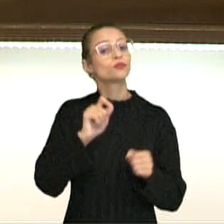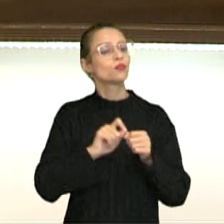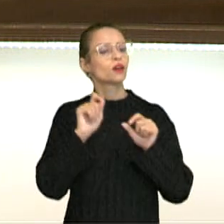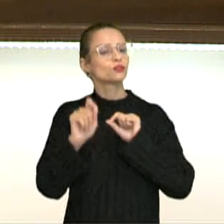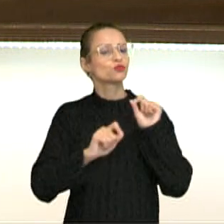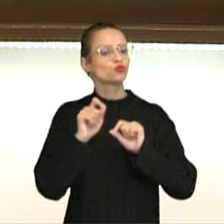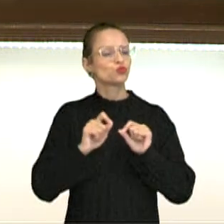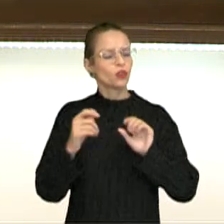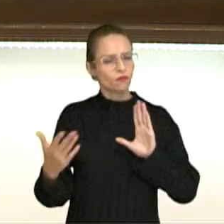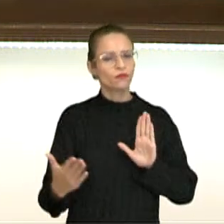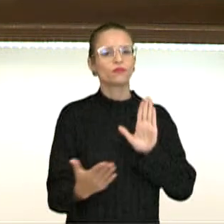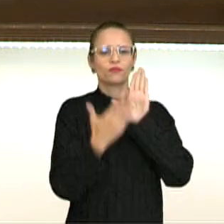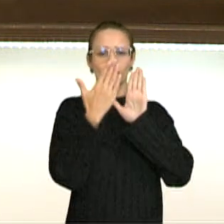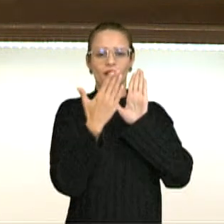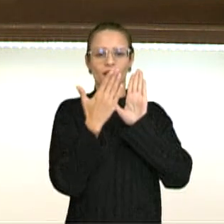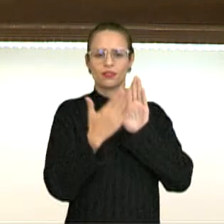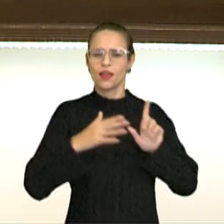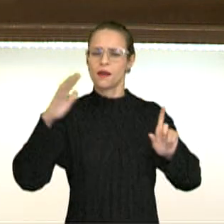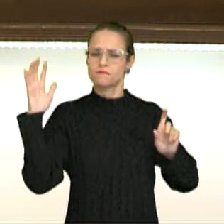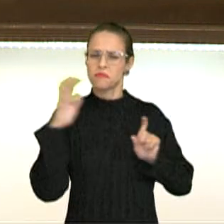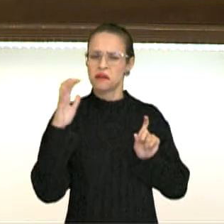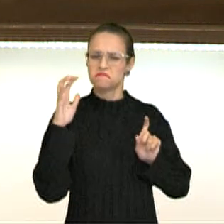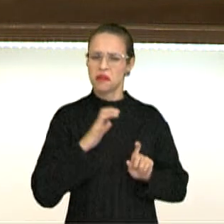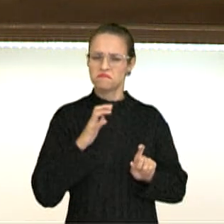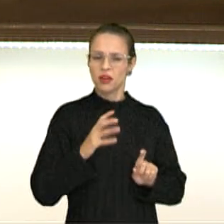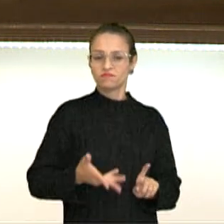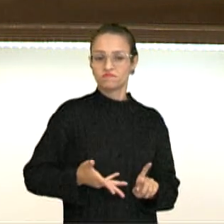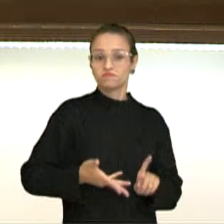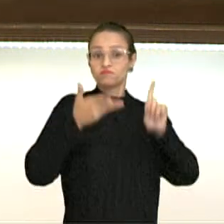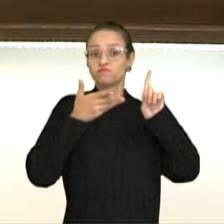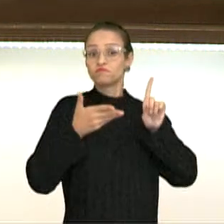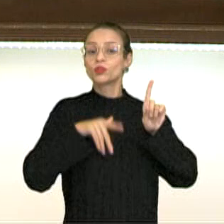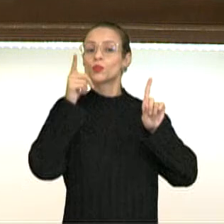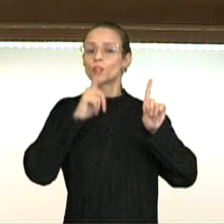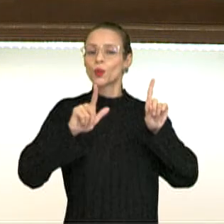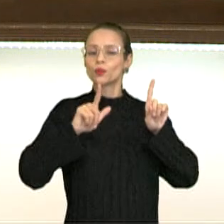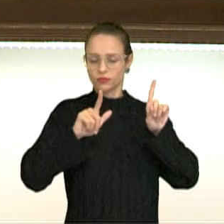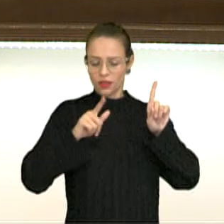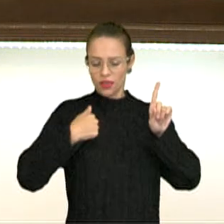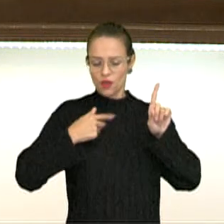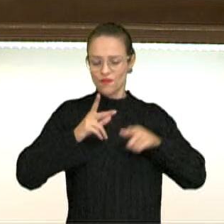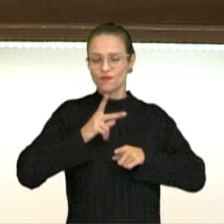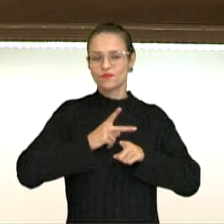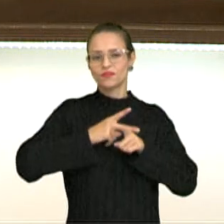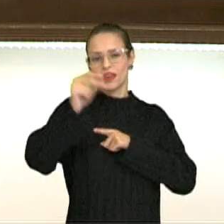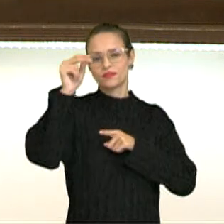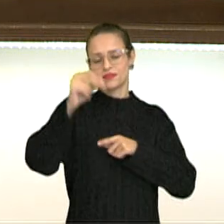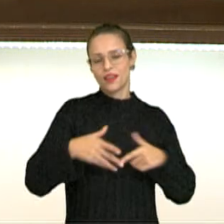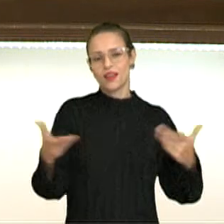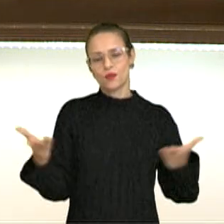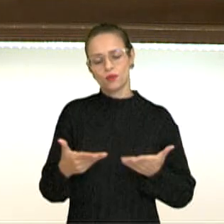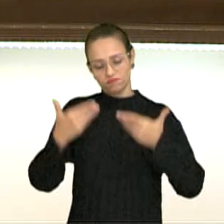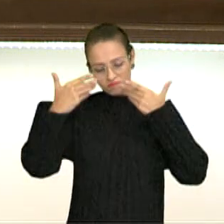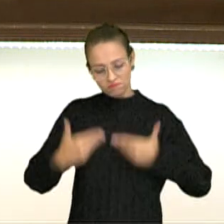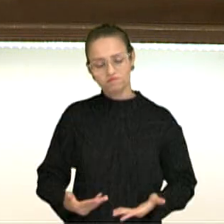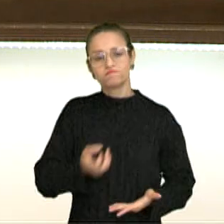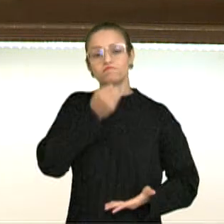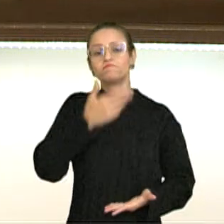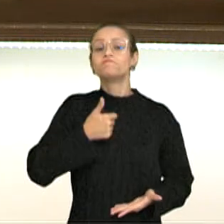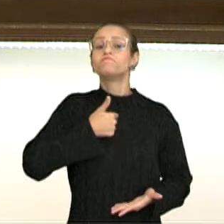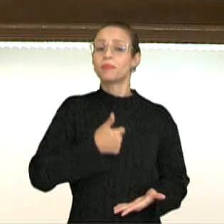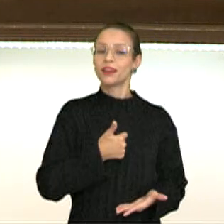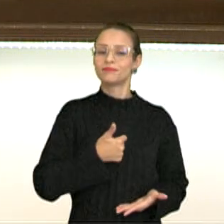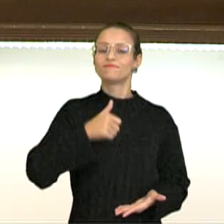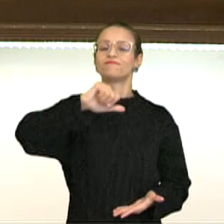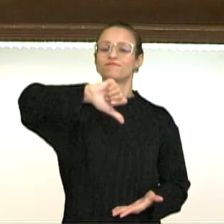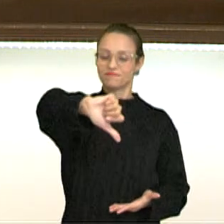Você enfrenta, você vence e lá na frente você pode dizer eu venci e agora estou bem novamente. Isso